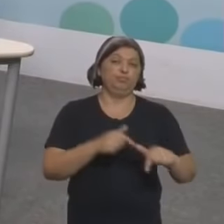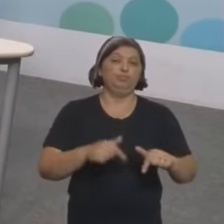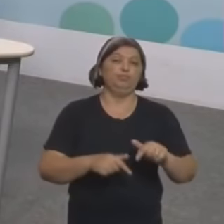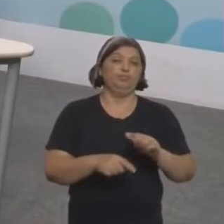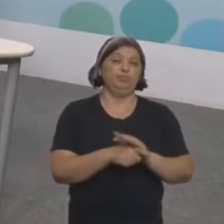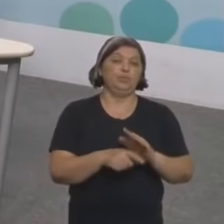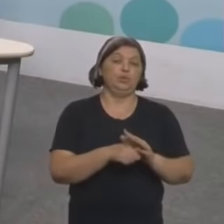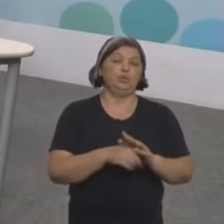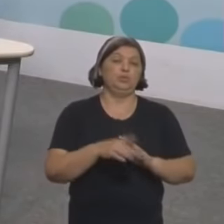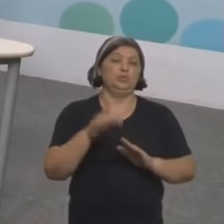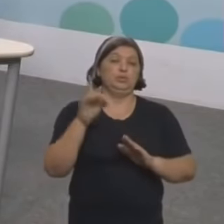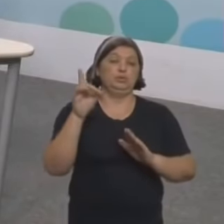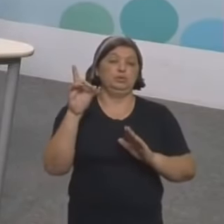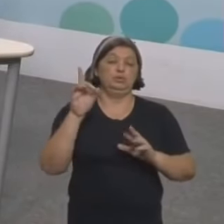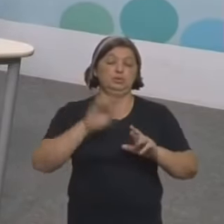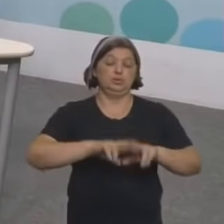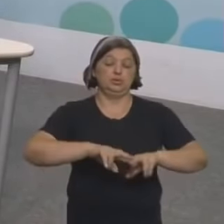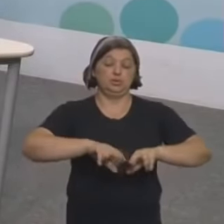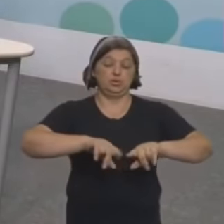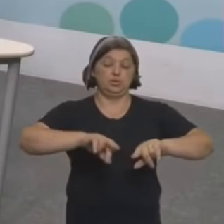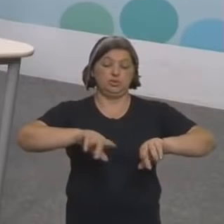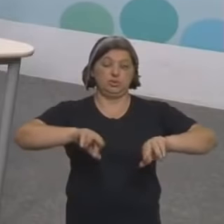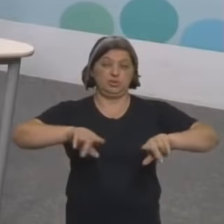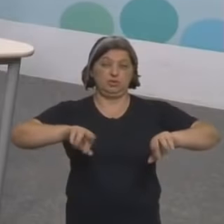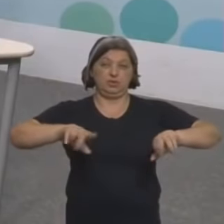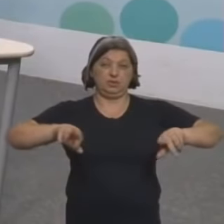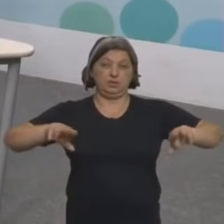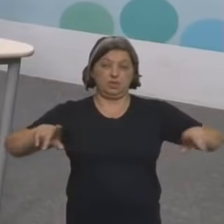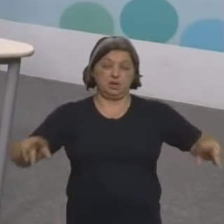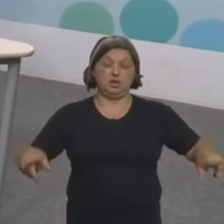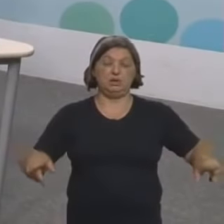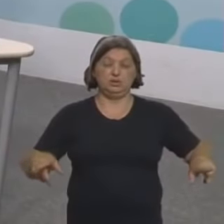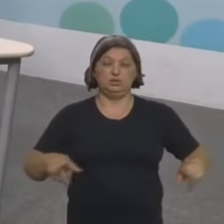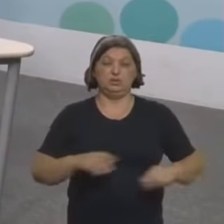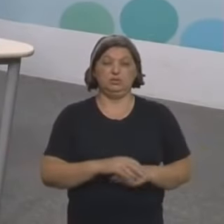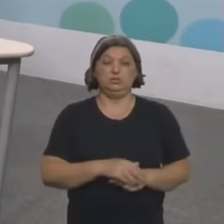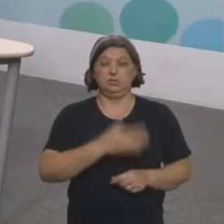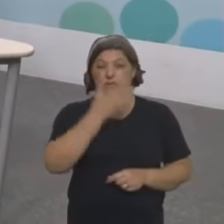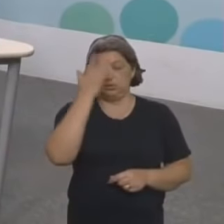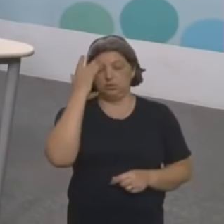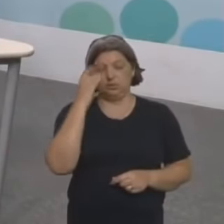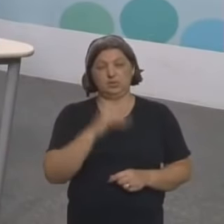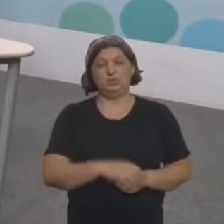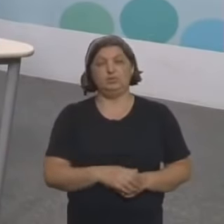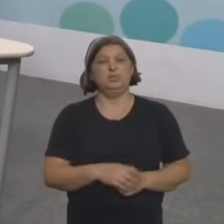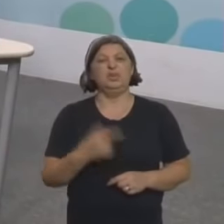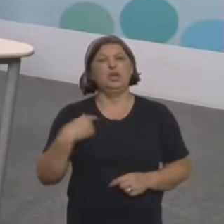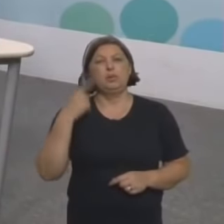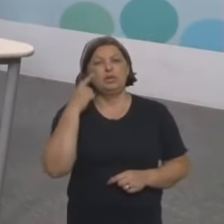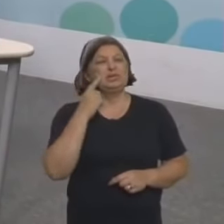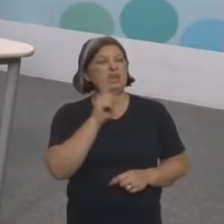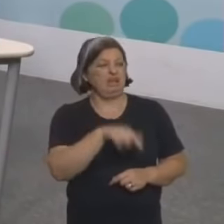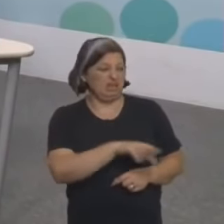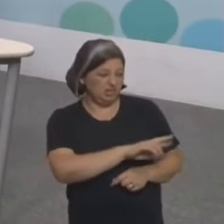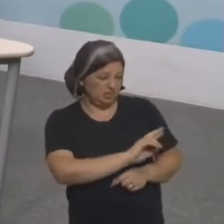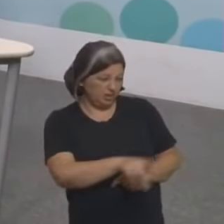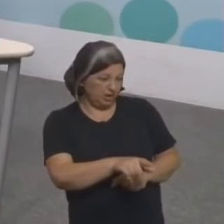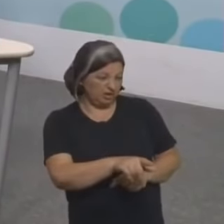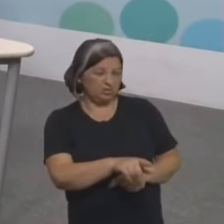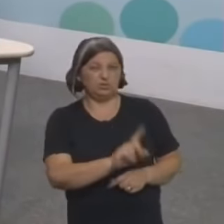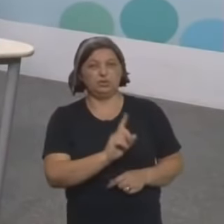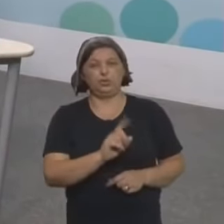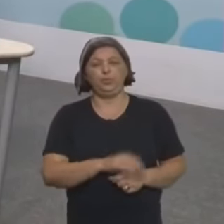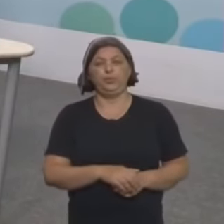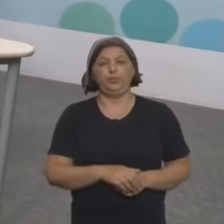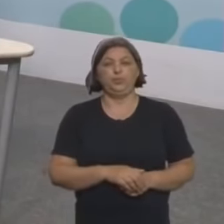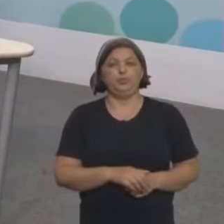as diferenças, né? É isso, eu acho que tá. Tem mais algum comentário? Você quer falar mais alguma coisa, Marcela?